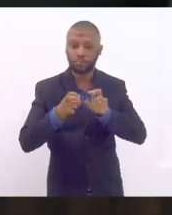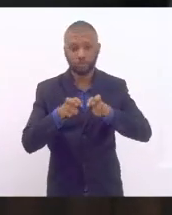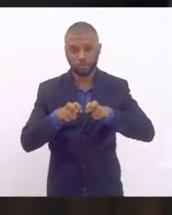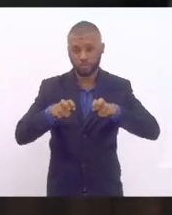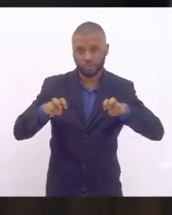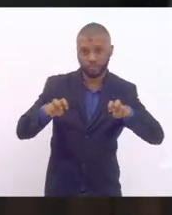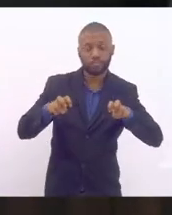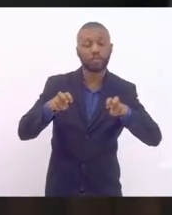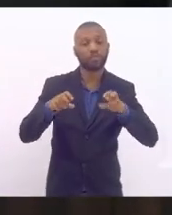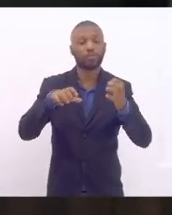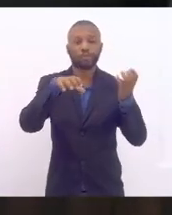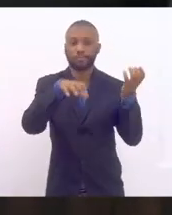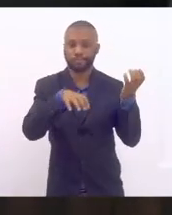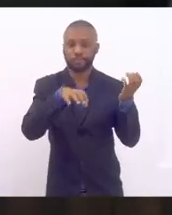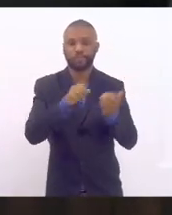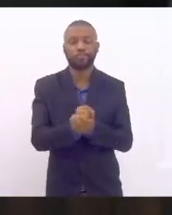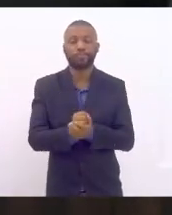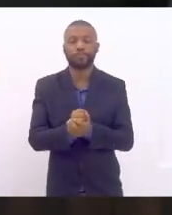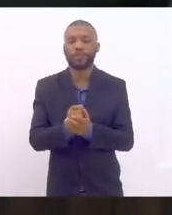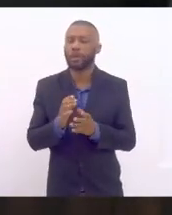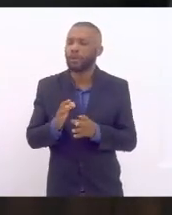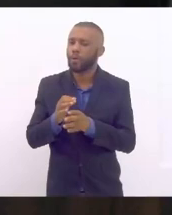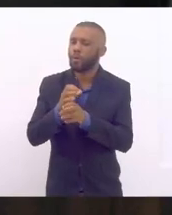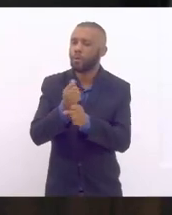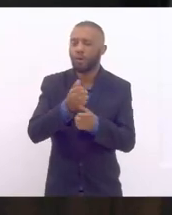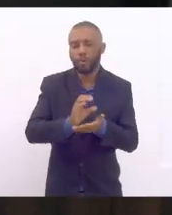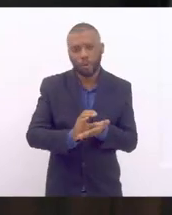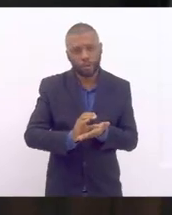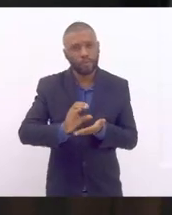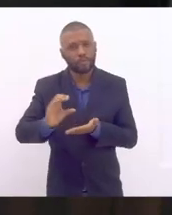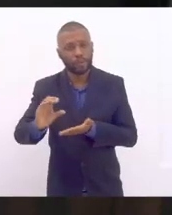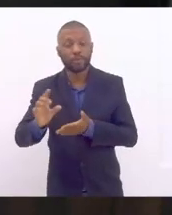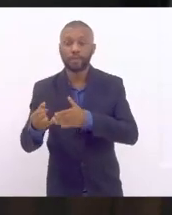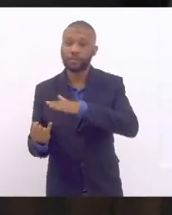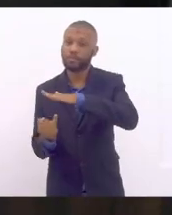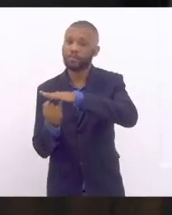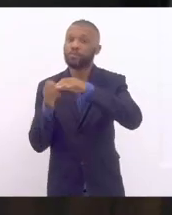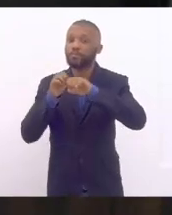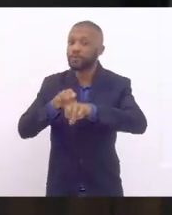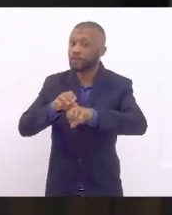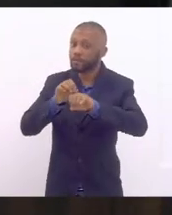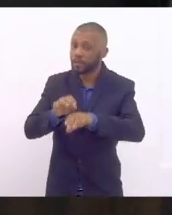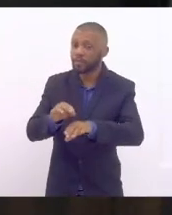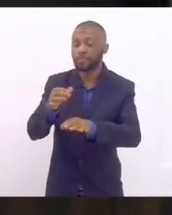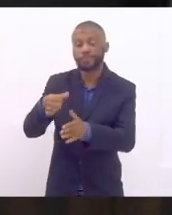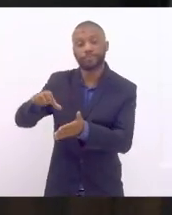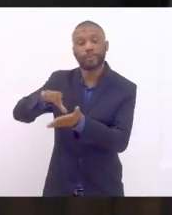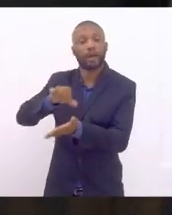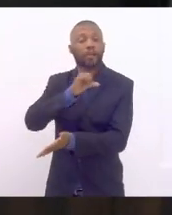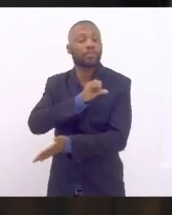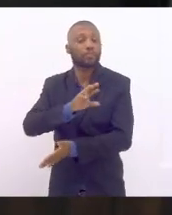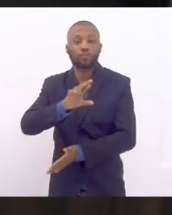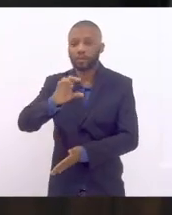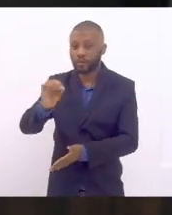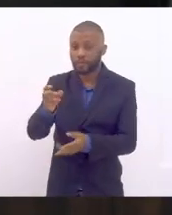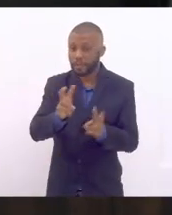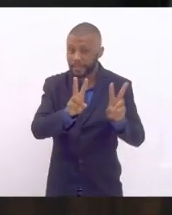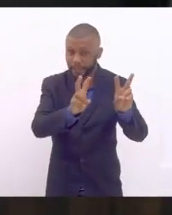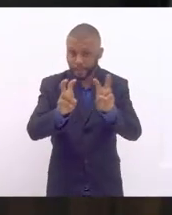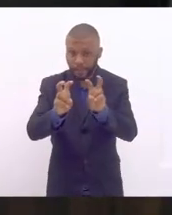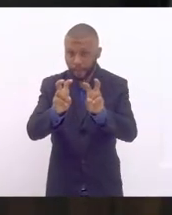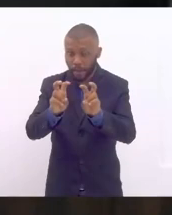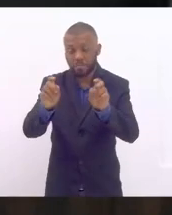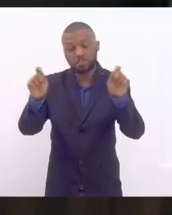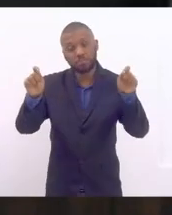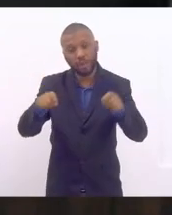orçamento das instituições federais de ensino sediadas no estado do Rio de Janeiro esse tema poderia se estender a outras